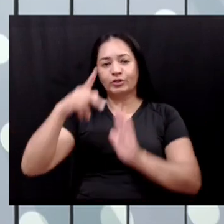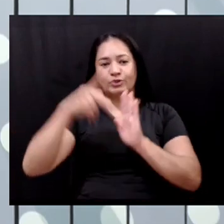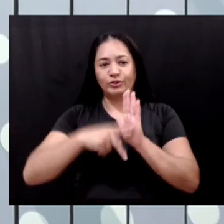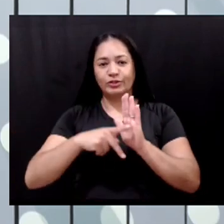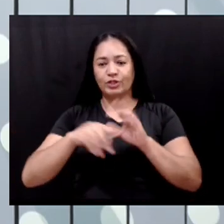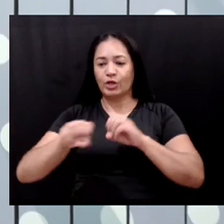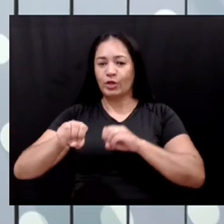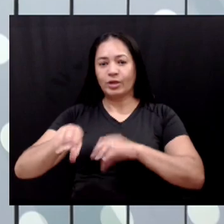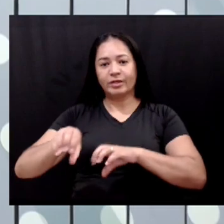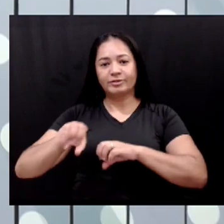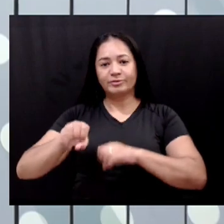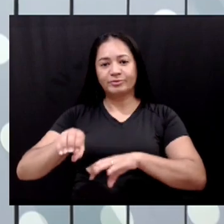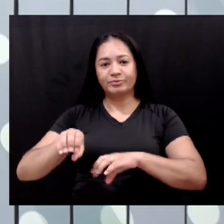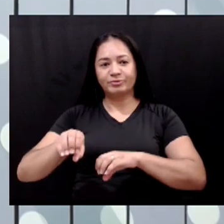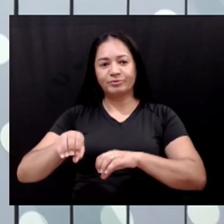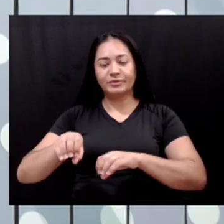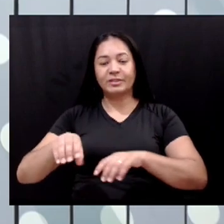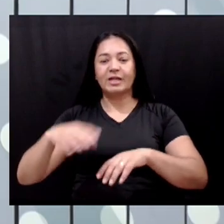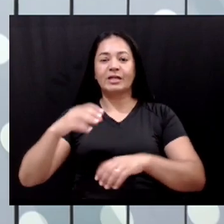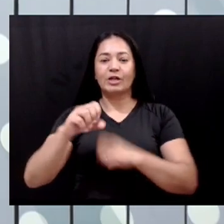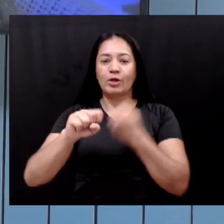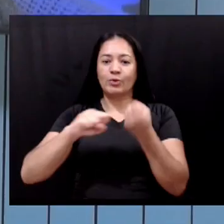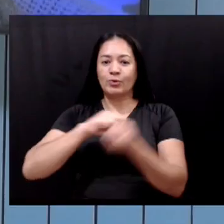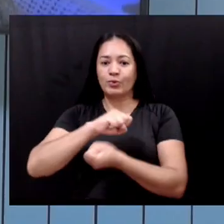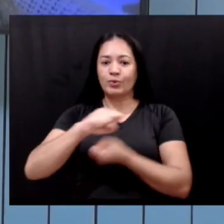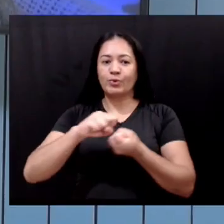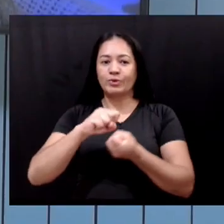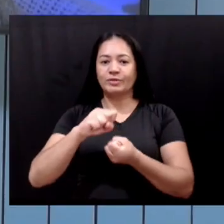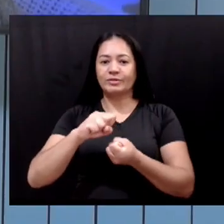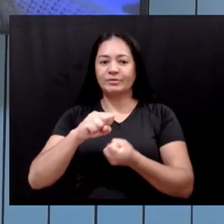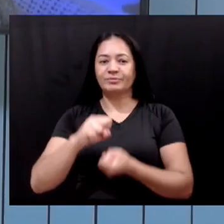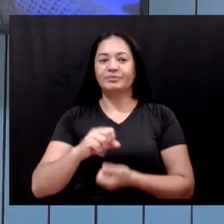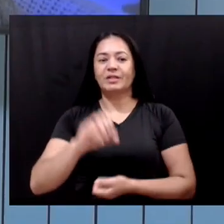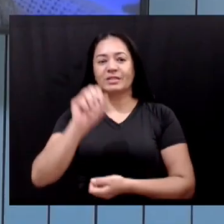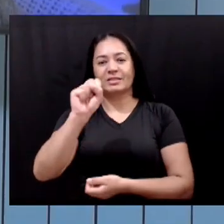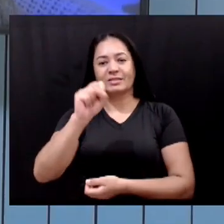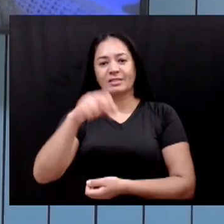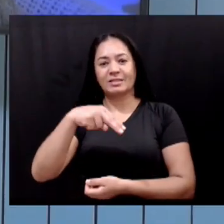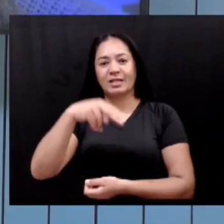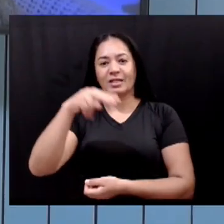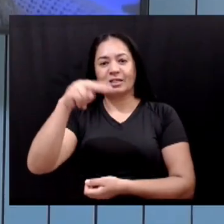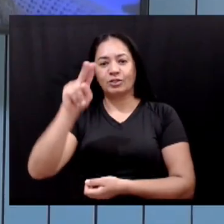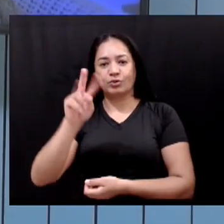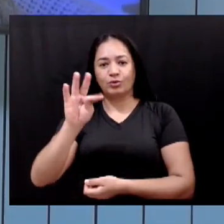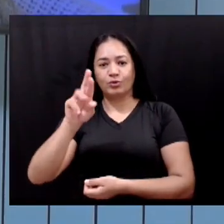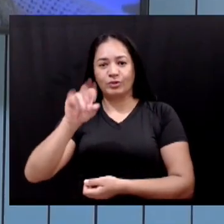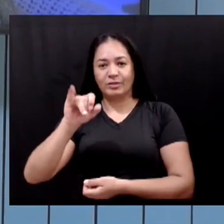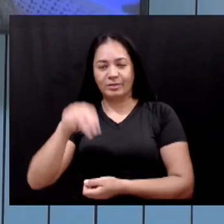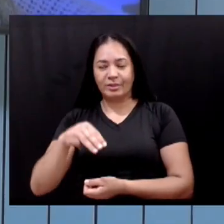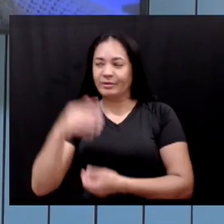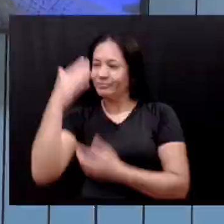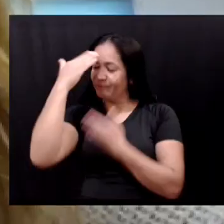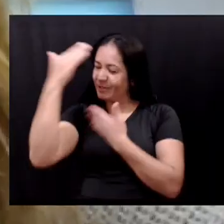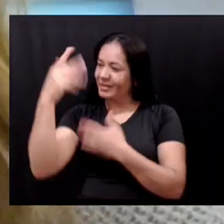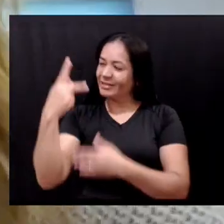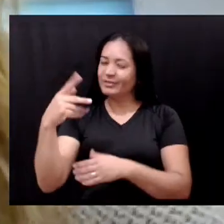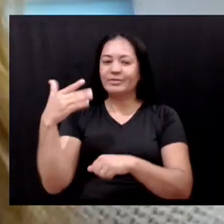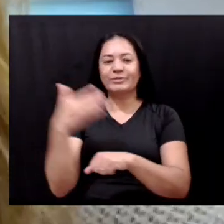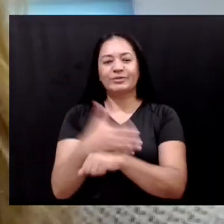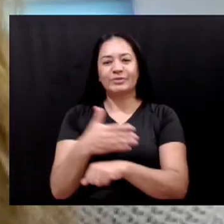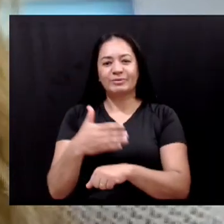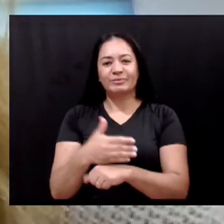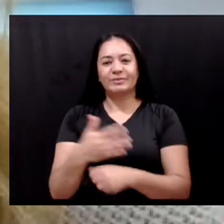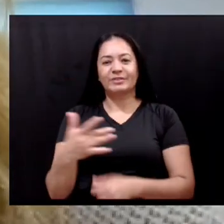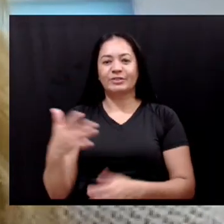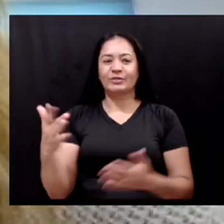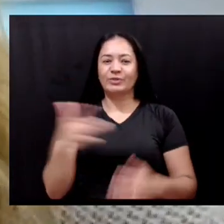e sustentáveis da Sanutrim. Cíntia, muito obrigada pela sua participação aqui com a gente no Saúde Agora. É um prazer estar